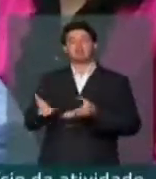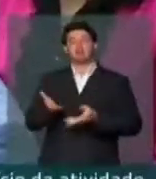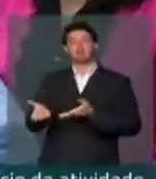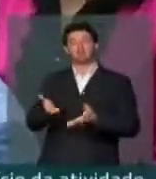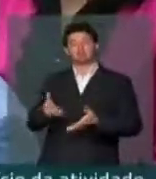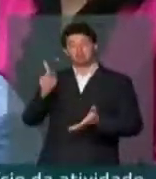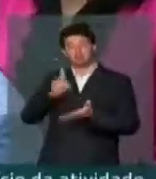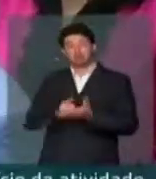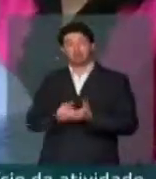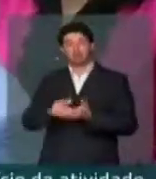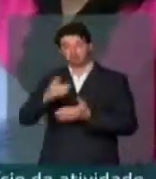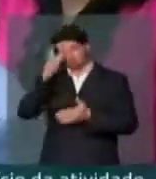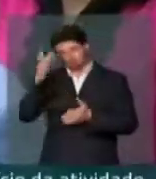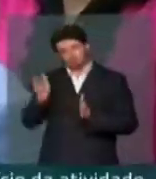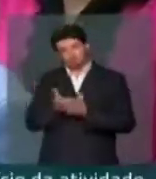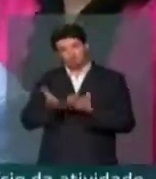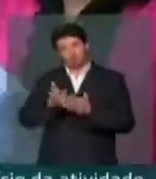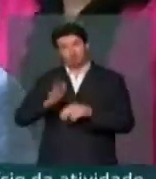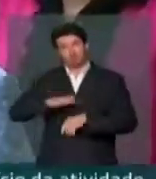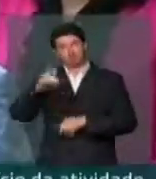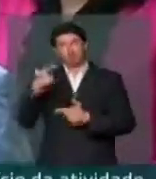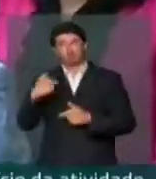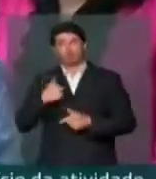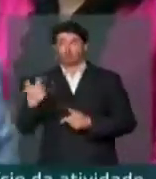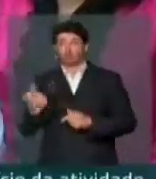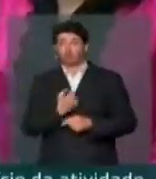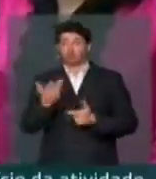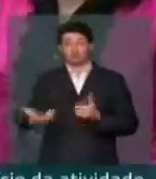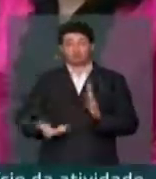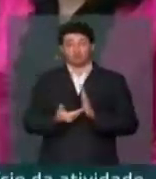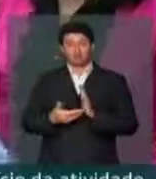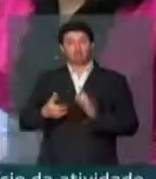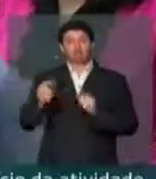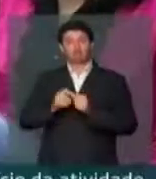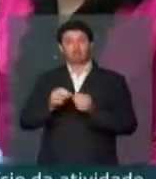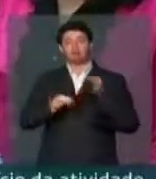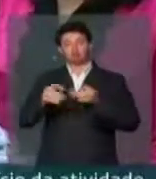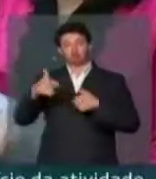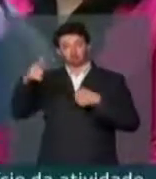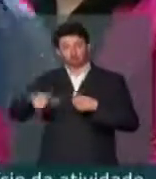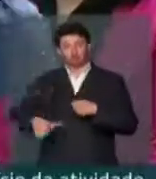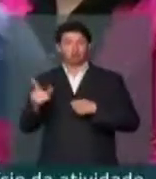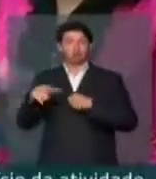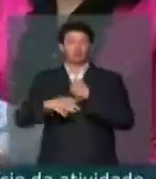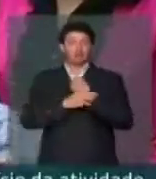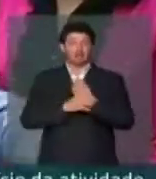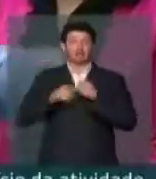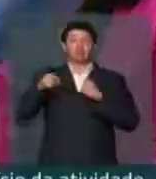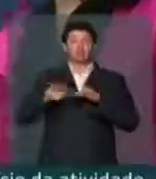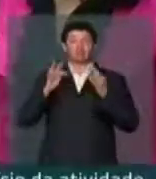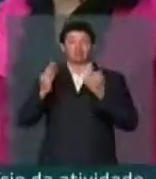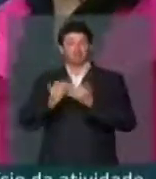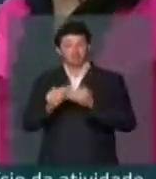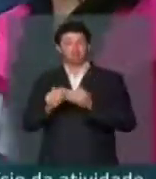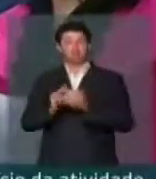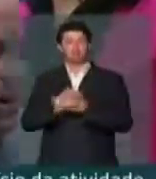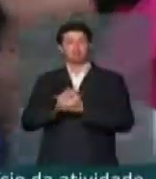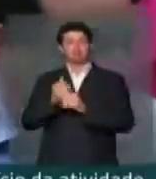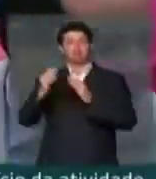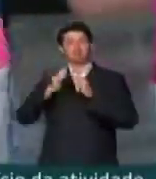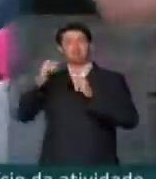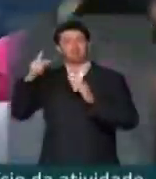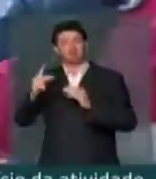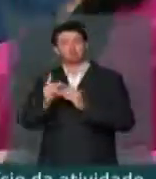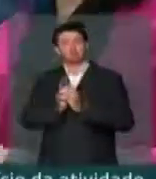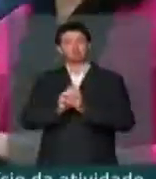à comunidade mais carente. Portanto, essa casa está repondo a justiça, que é a garantia que essas famílias saíram de suas